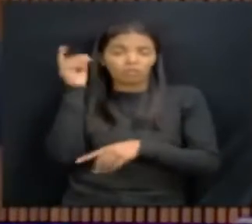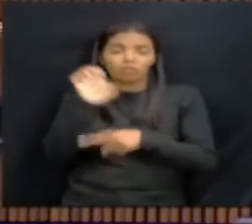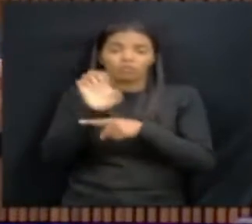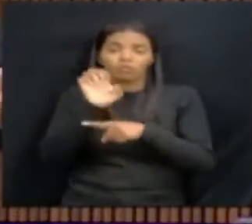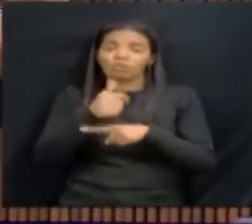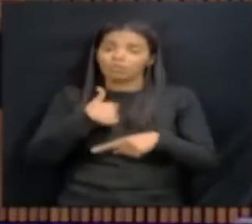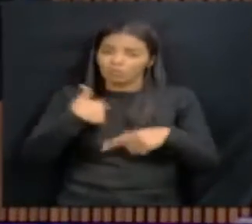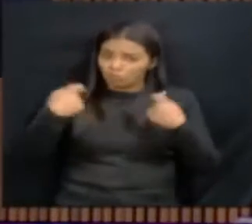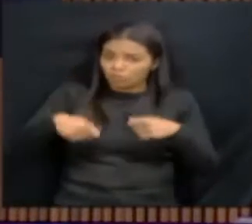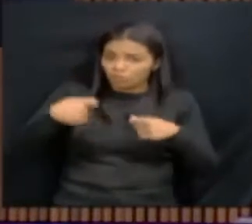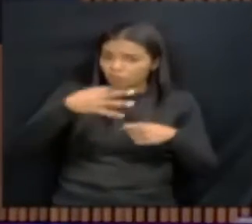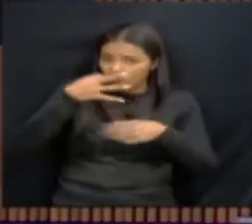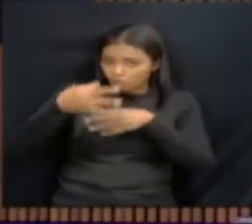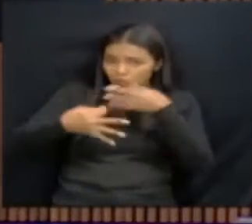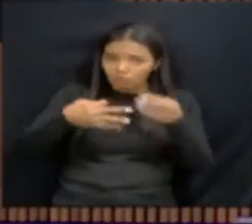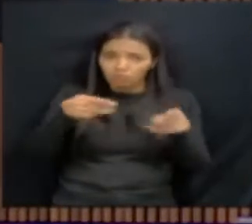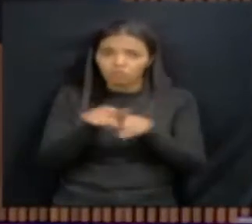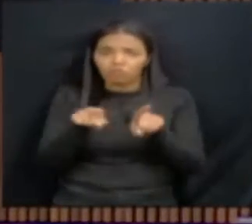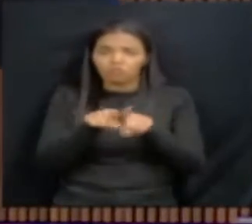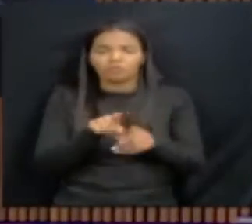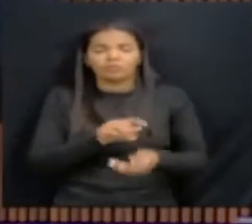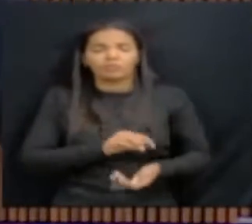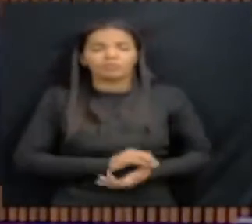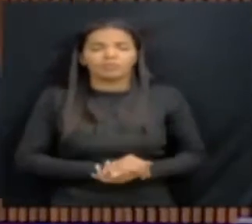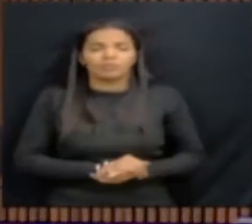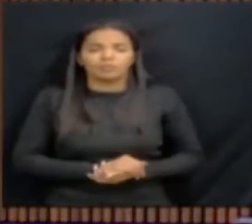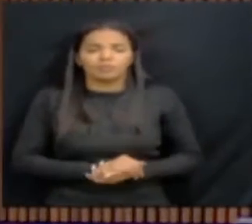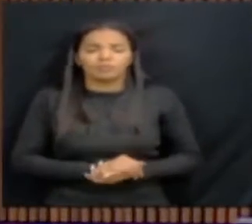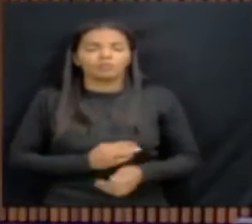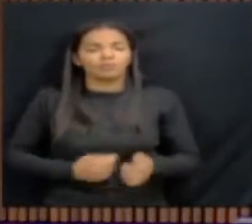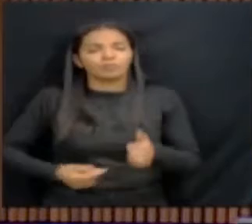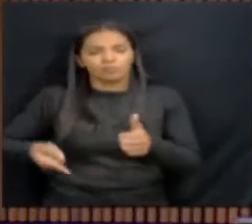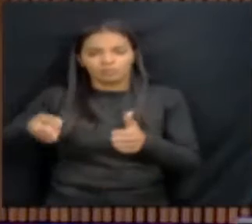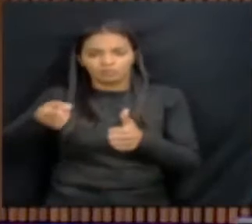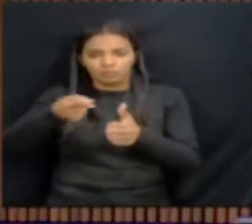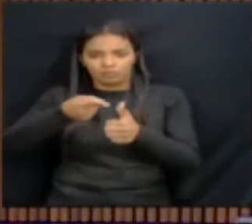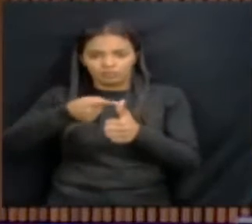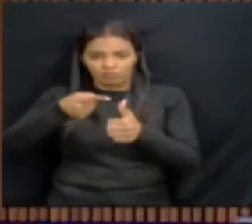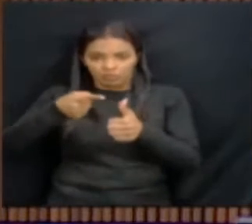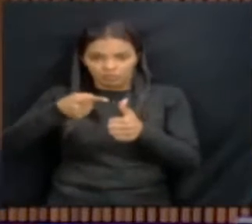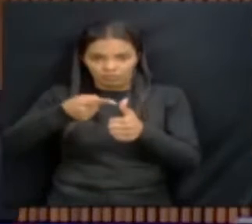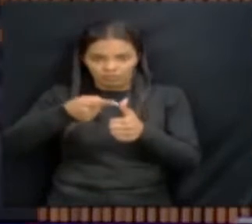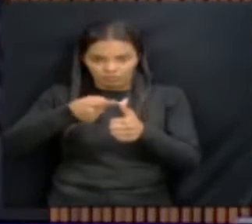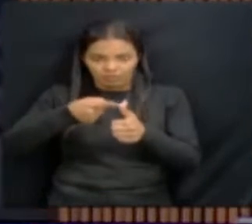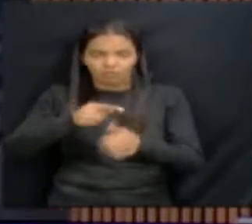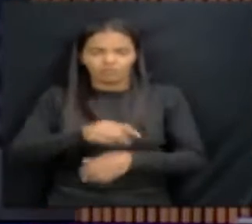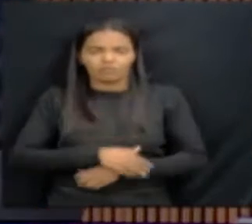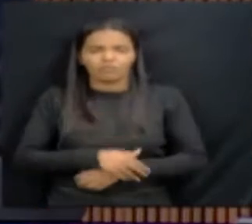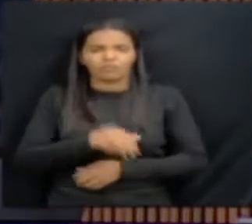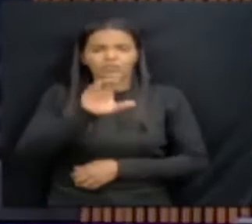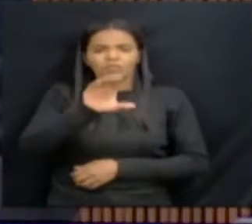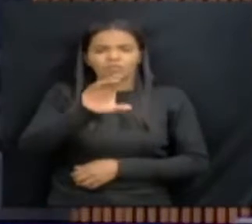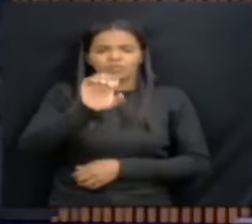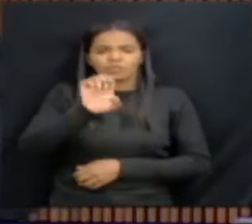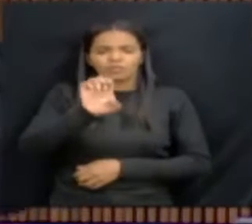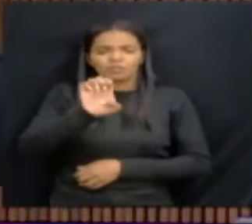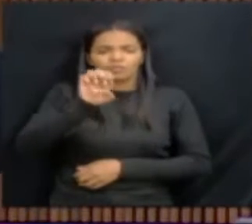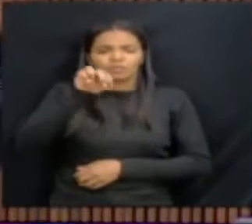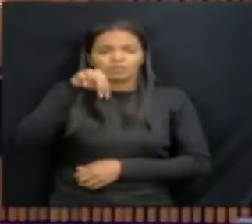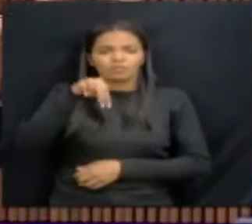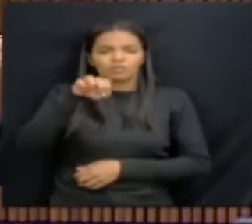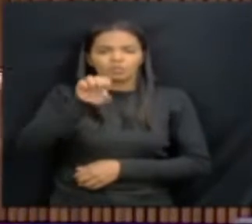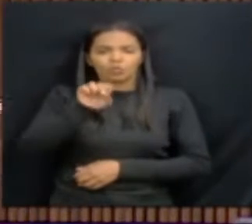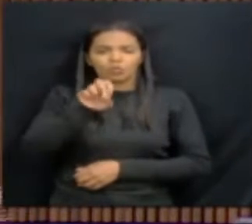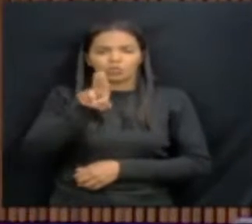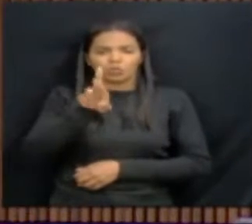obrigação de fazer uns comentários. Primeiro que censura é um termo que existiu no Brasil num período